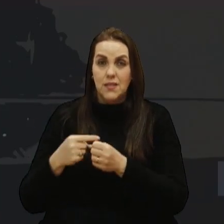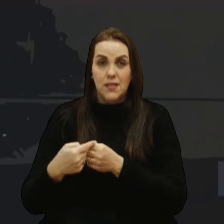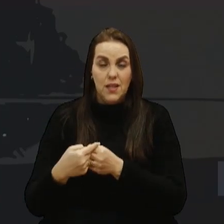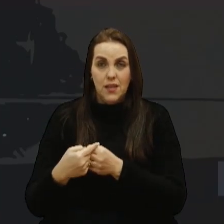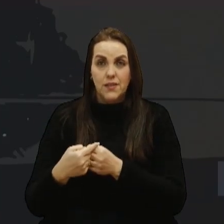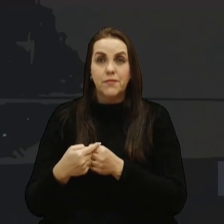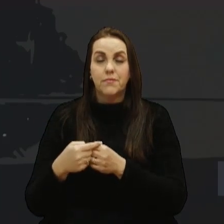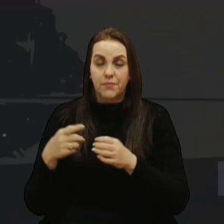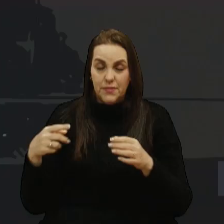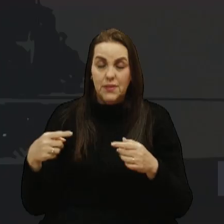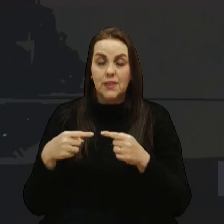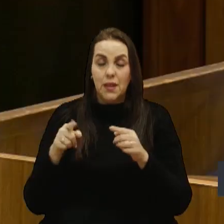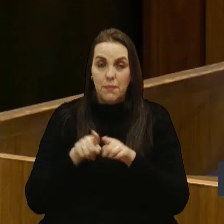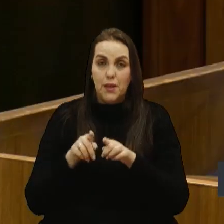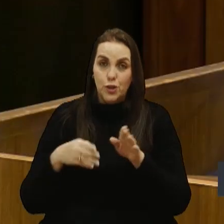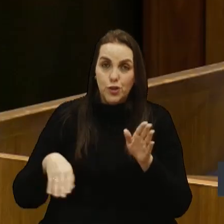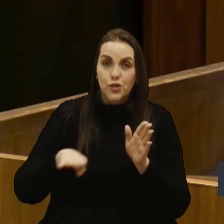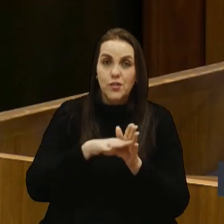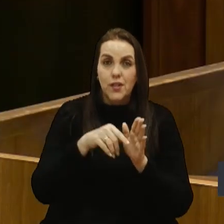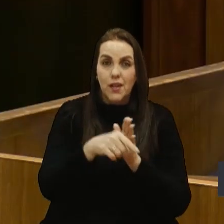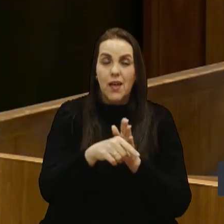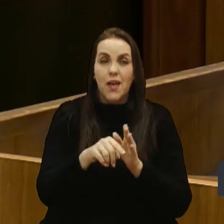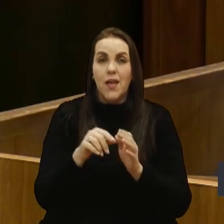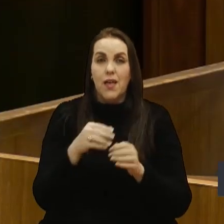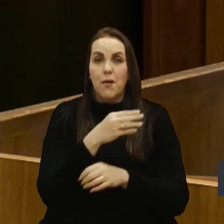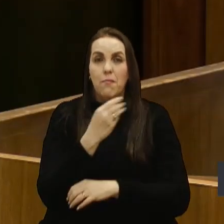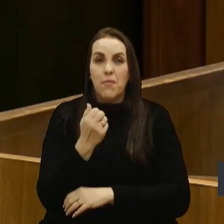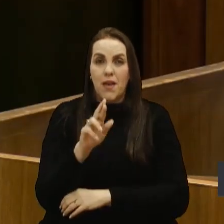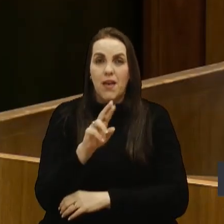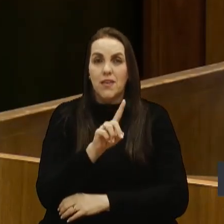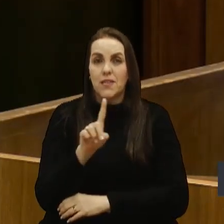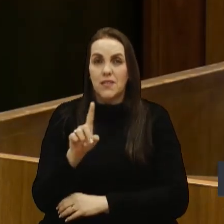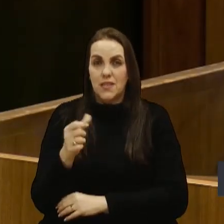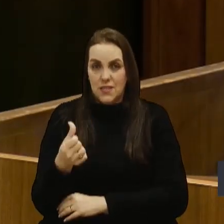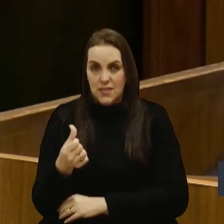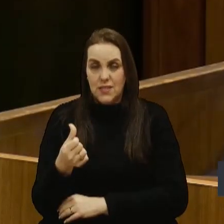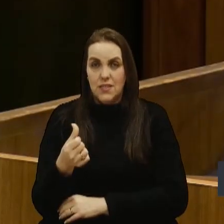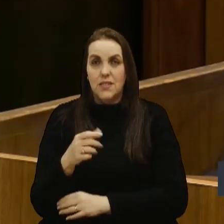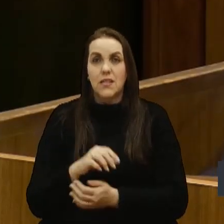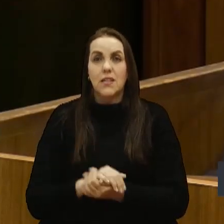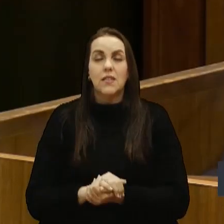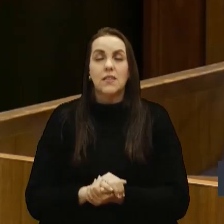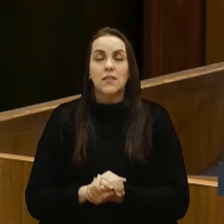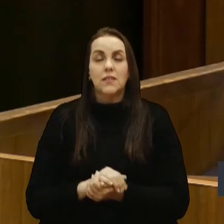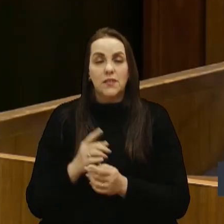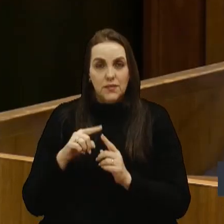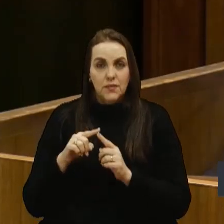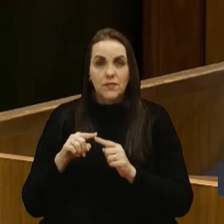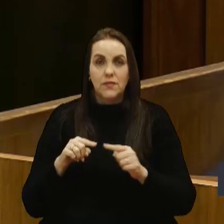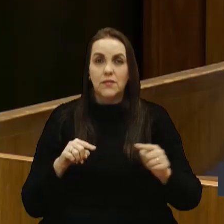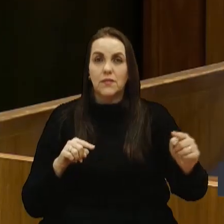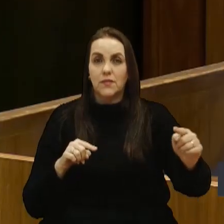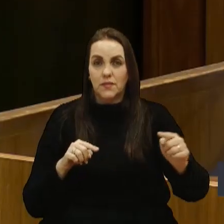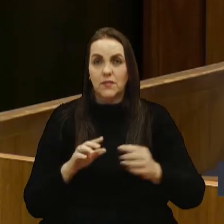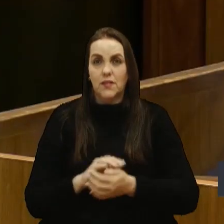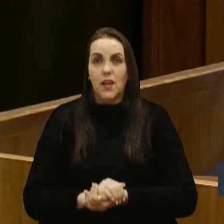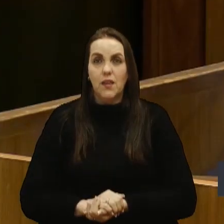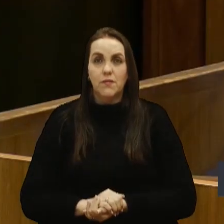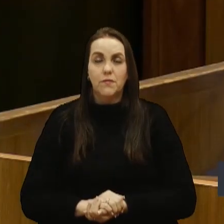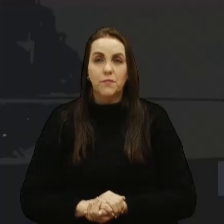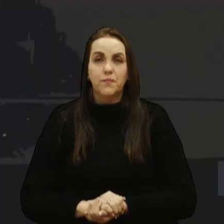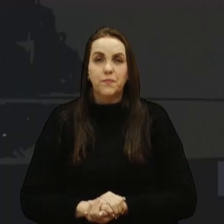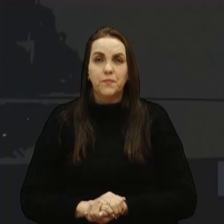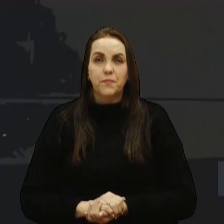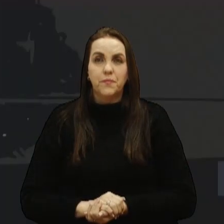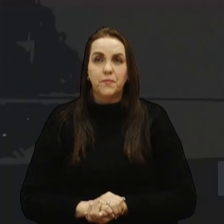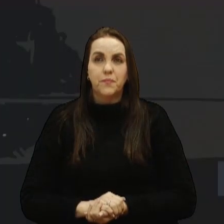liga a BR-116, tá? Atílio Citon sai do Santo Antônio e vai até a BR-116. Próximo.